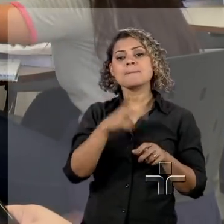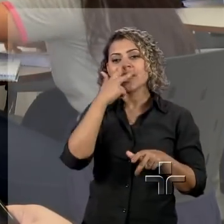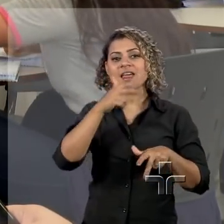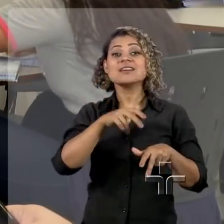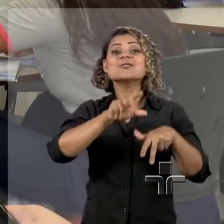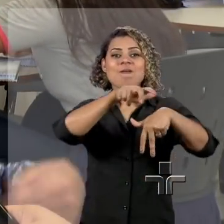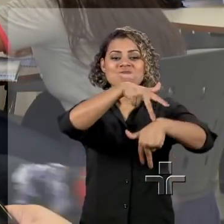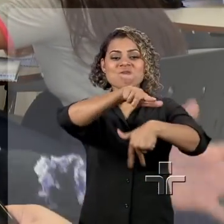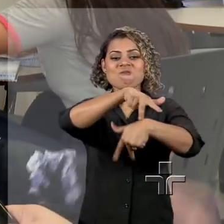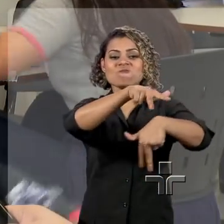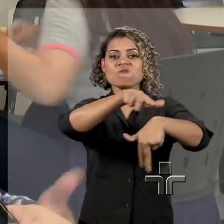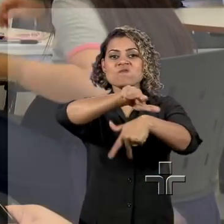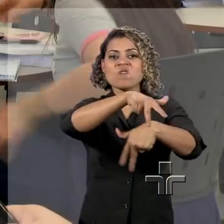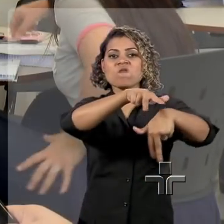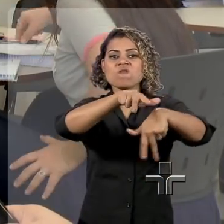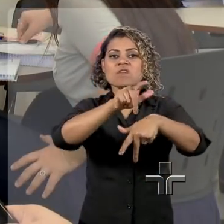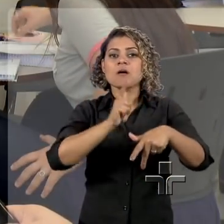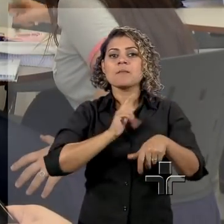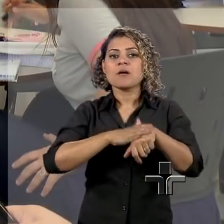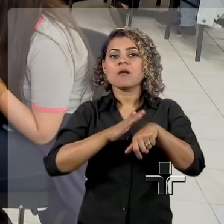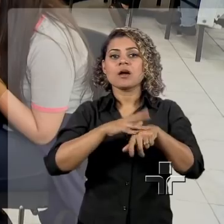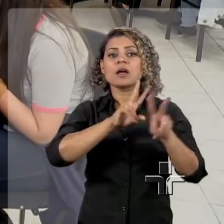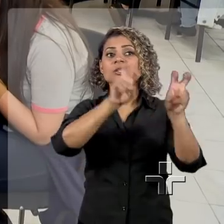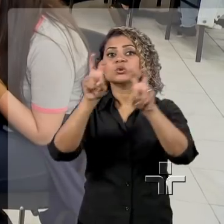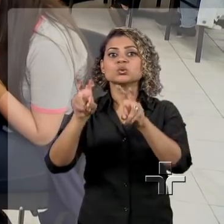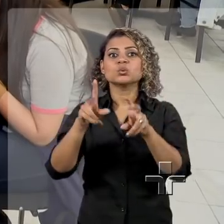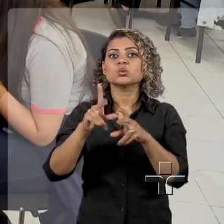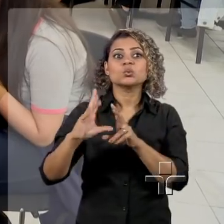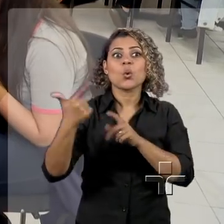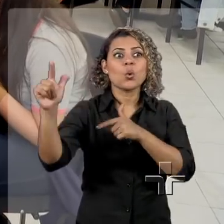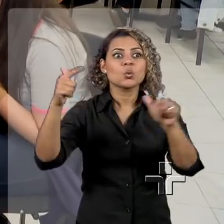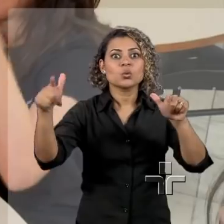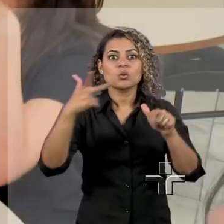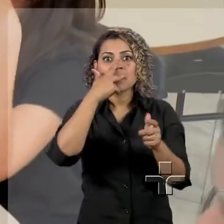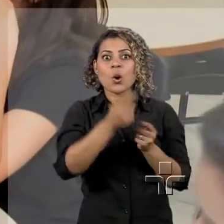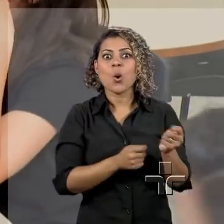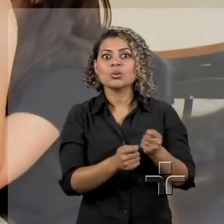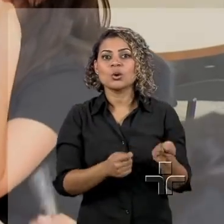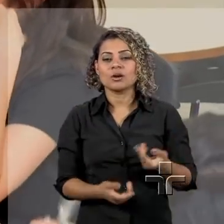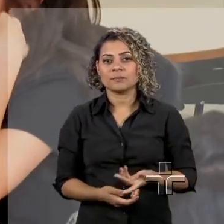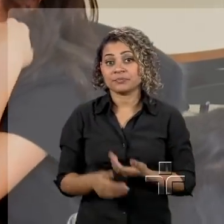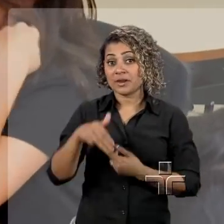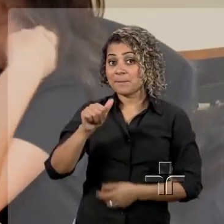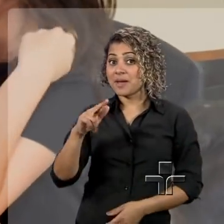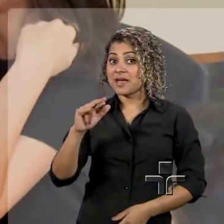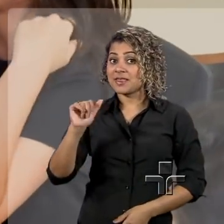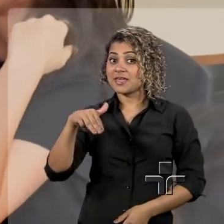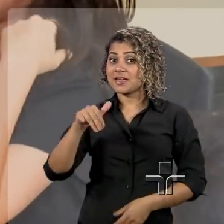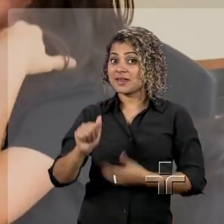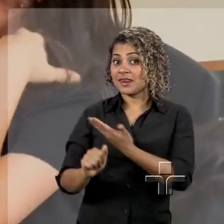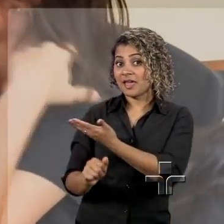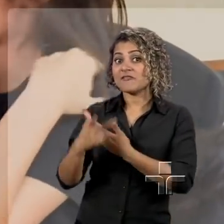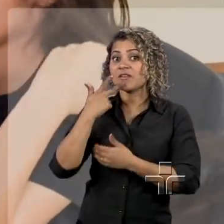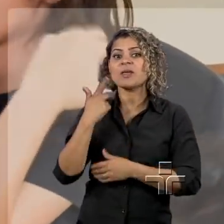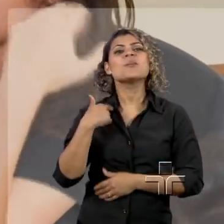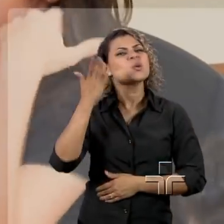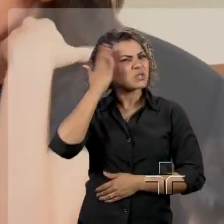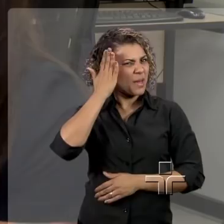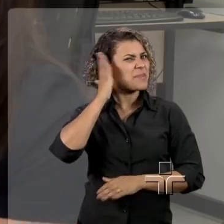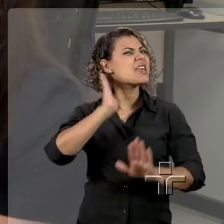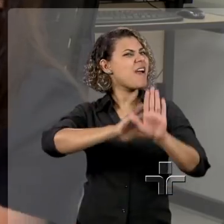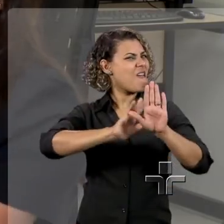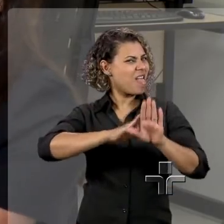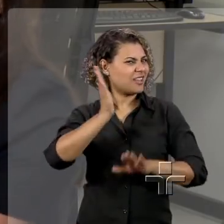tipo, você vai ver, já está em outro assunto, essas coisas. Atenta ao noticiário, a Mariana até esperava o que vinha pela frente na